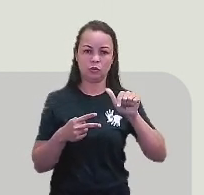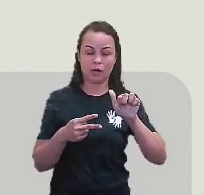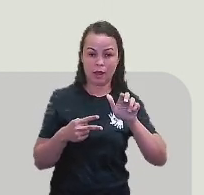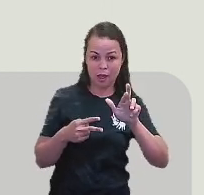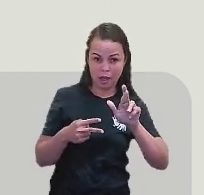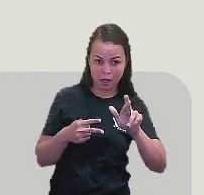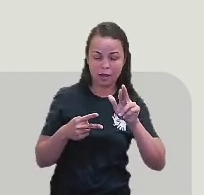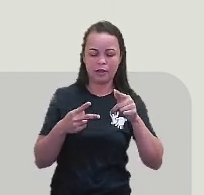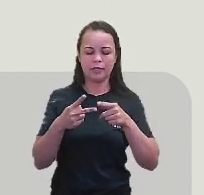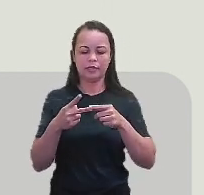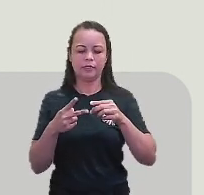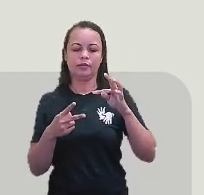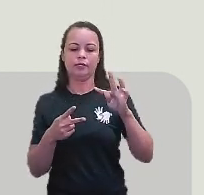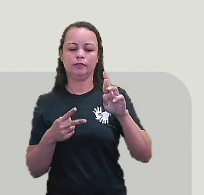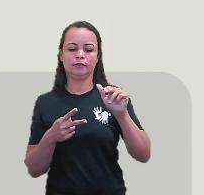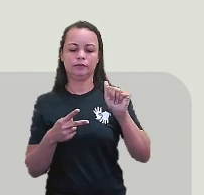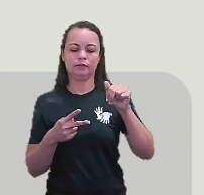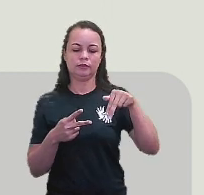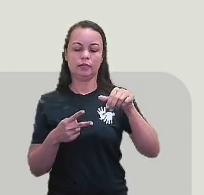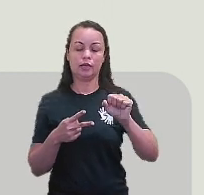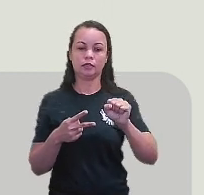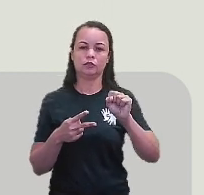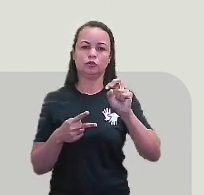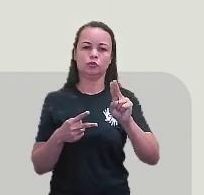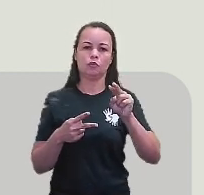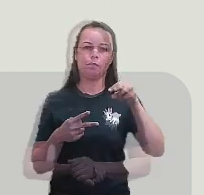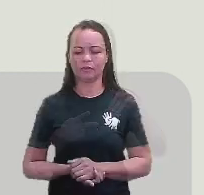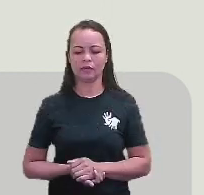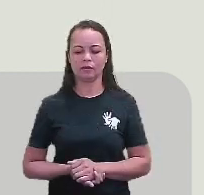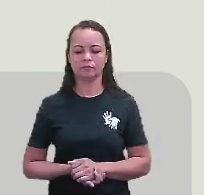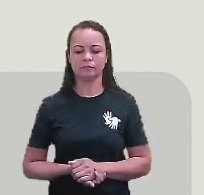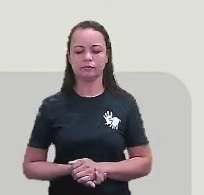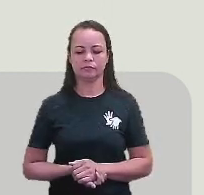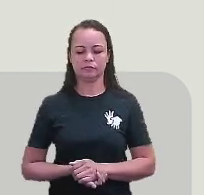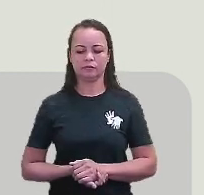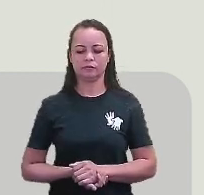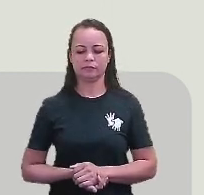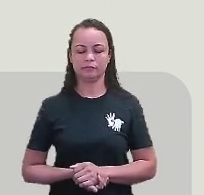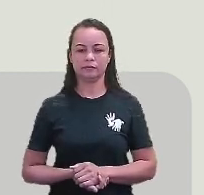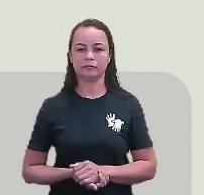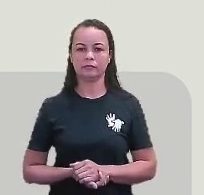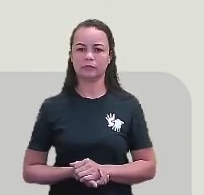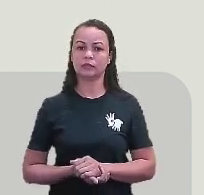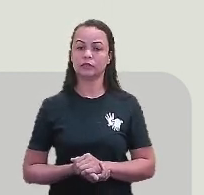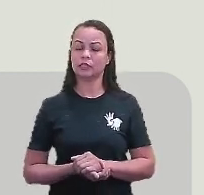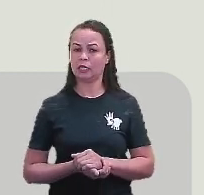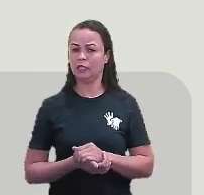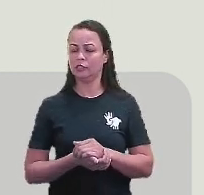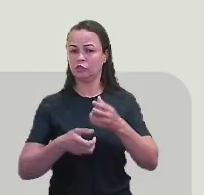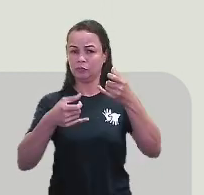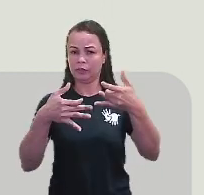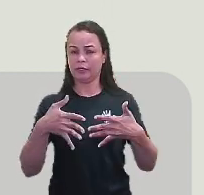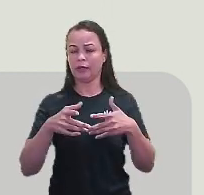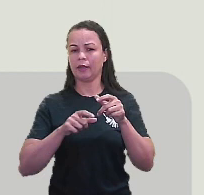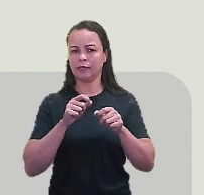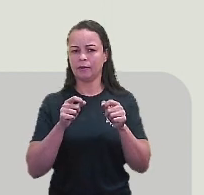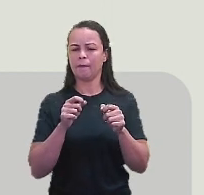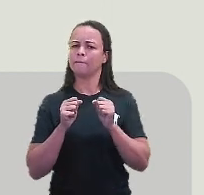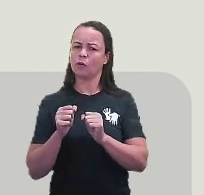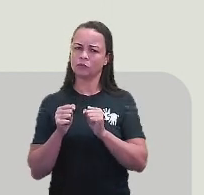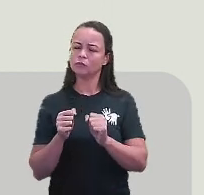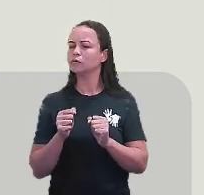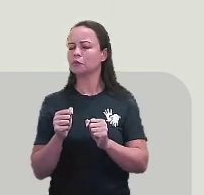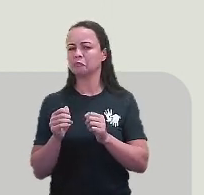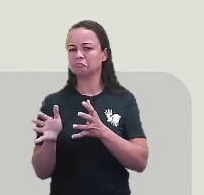Professora, mas ele aí diz, veja, exercer a atividade, como ele cita aí, que você pode ser temporário. Quando você sai do